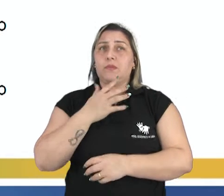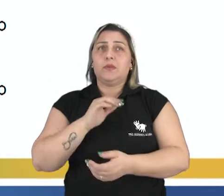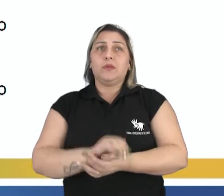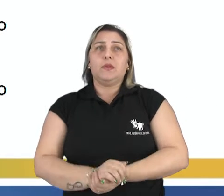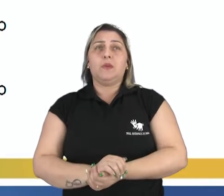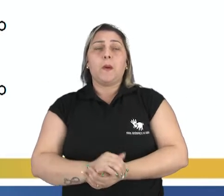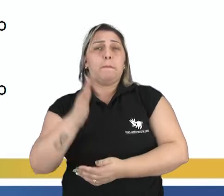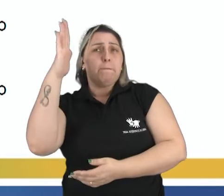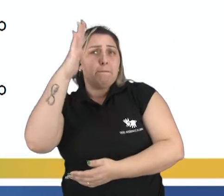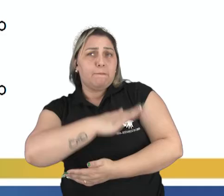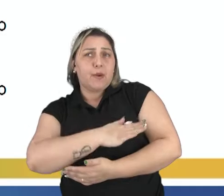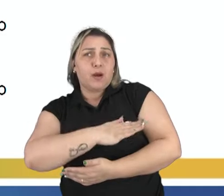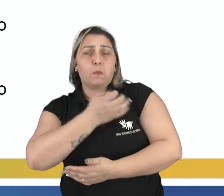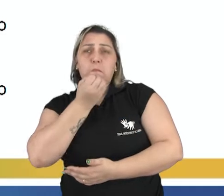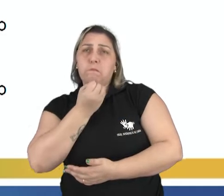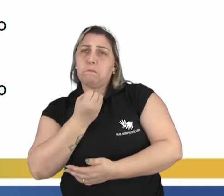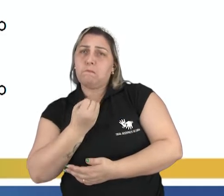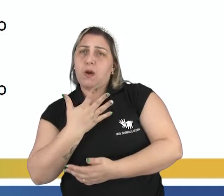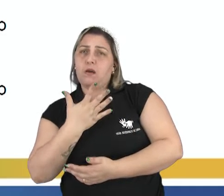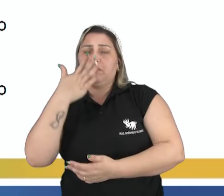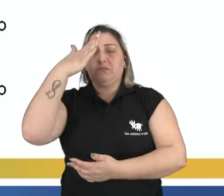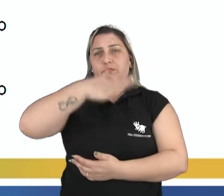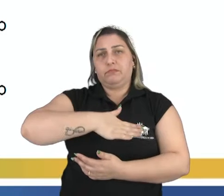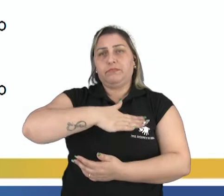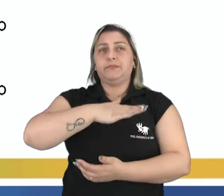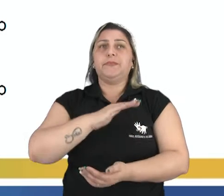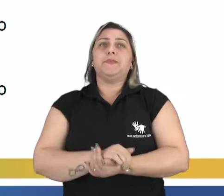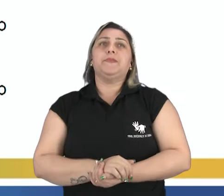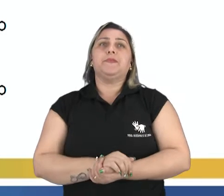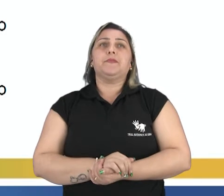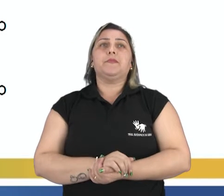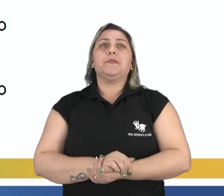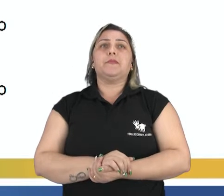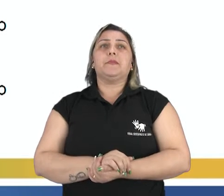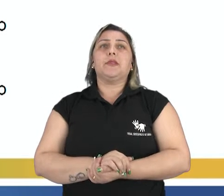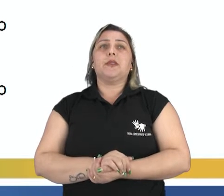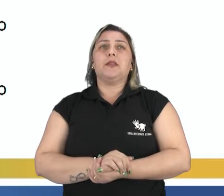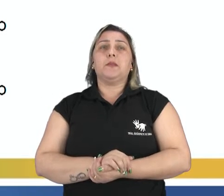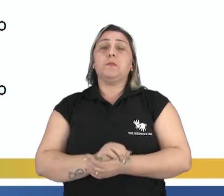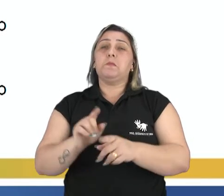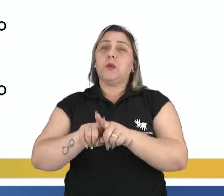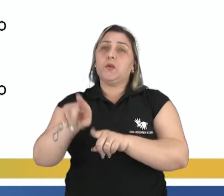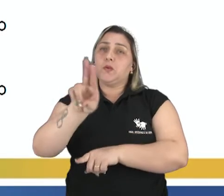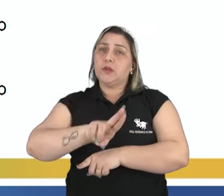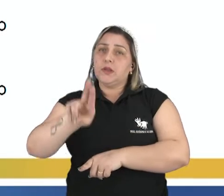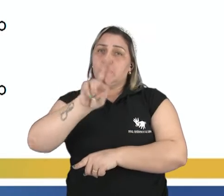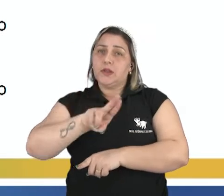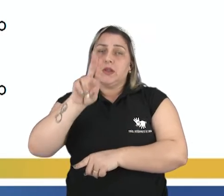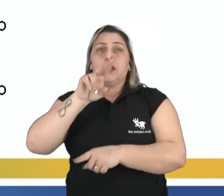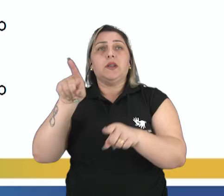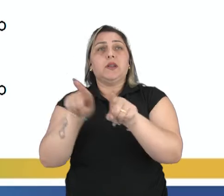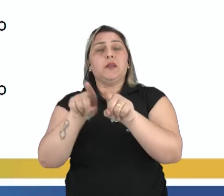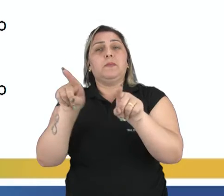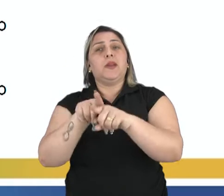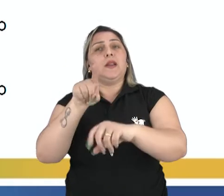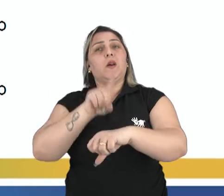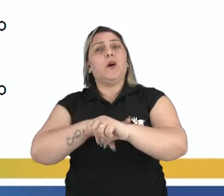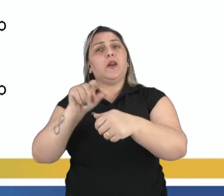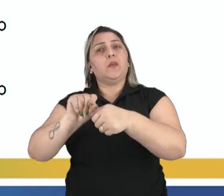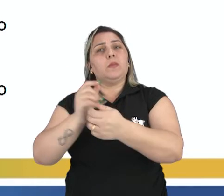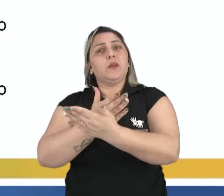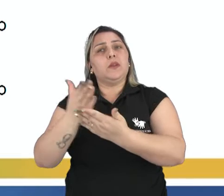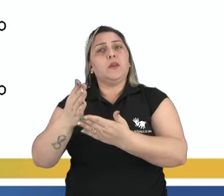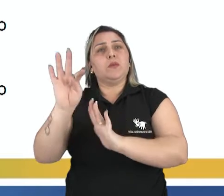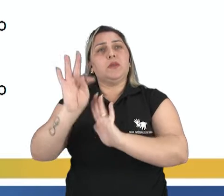ou muito bom, mal, tá bom? São recursos que eles podem utilizar ali da apreciação naquela hora de construir.